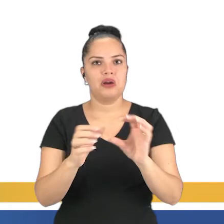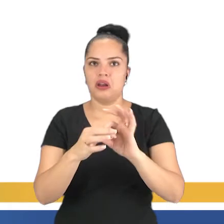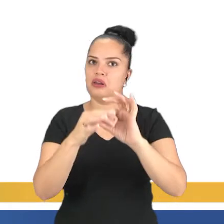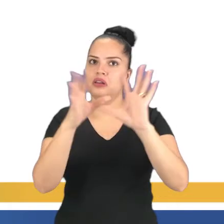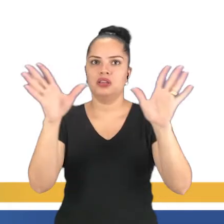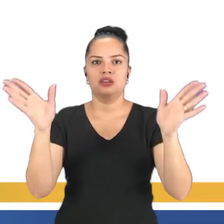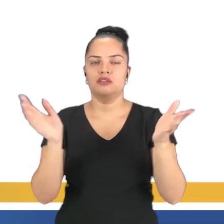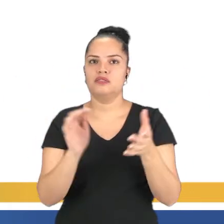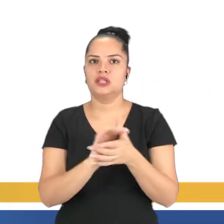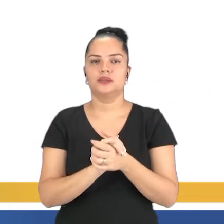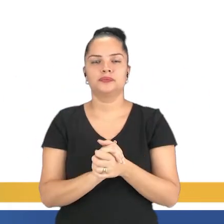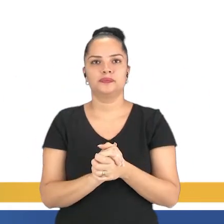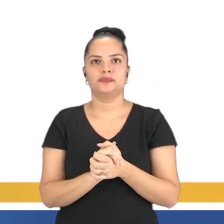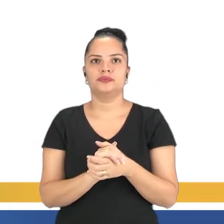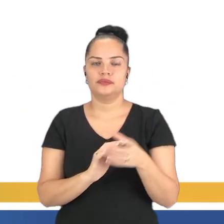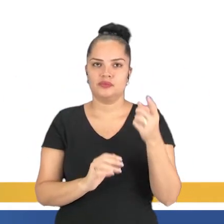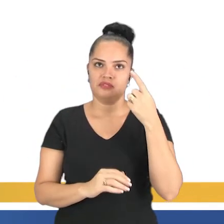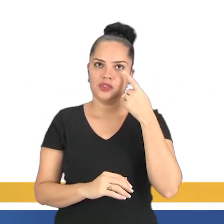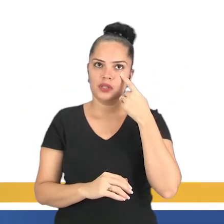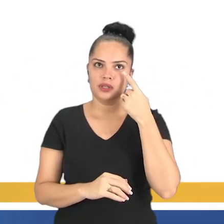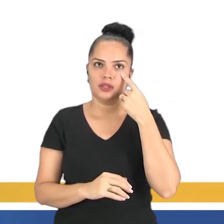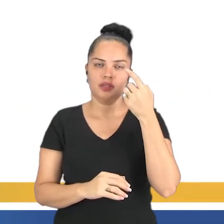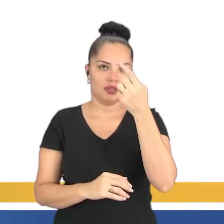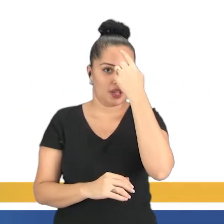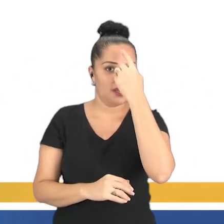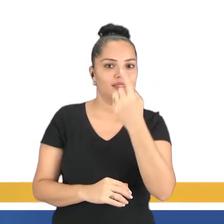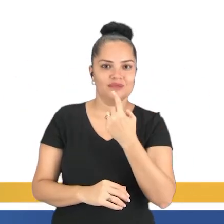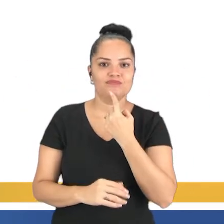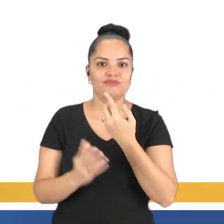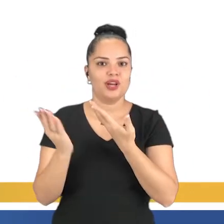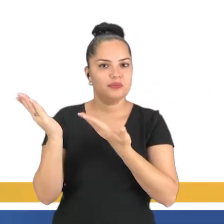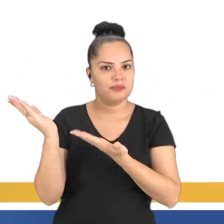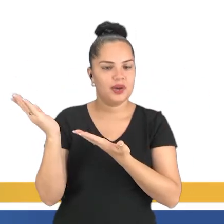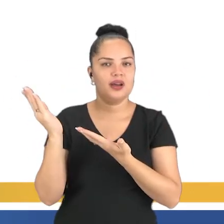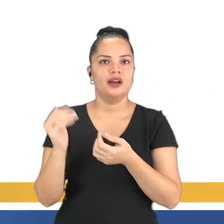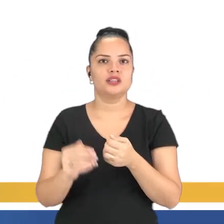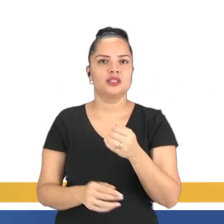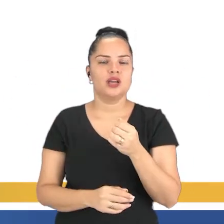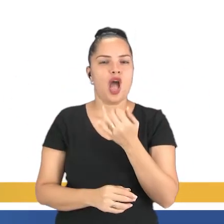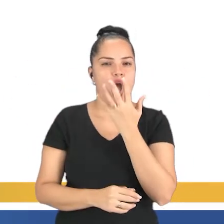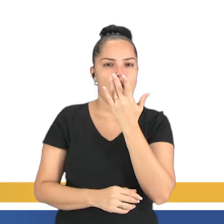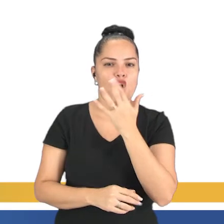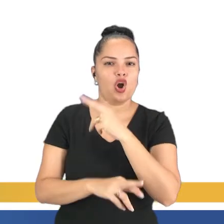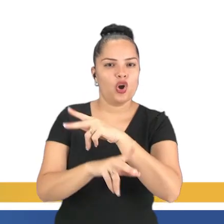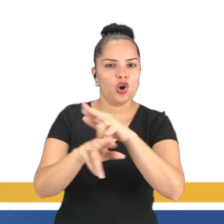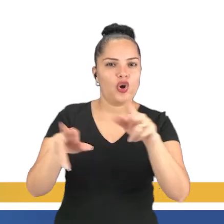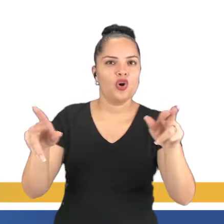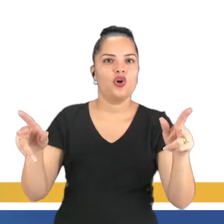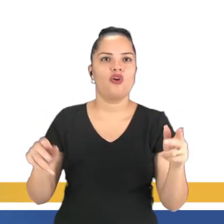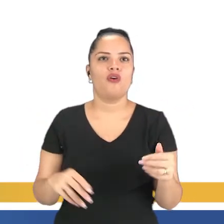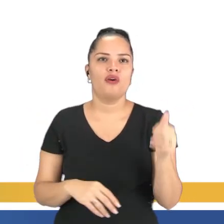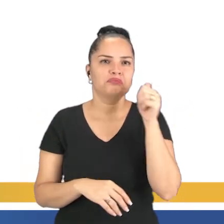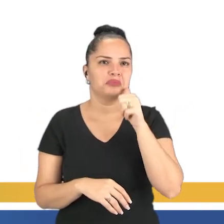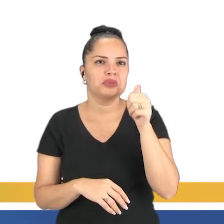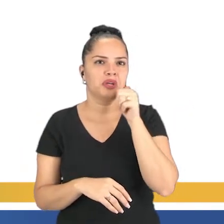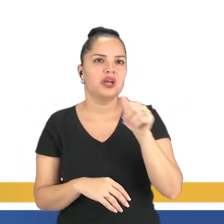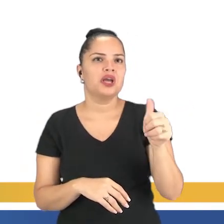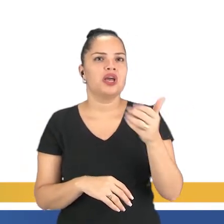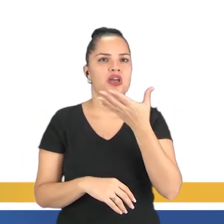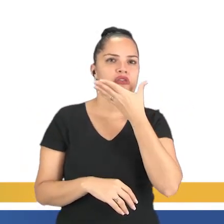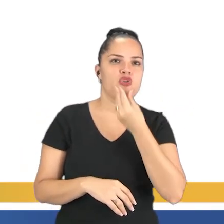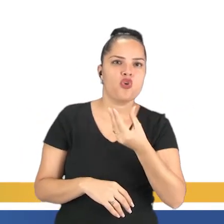certinho? Vejamos aqui do lado, né, a distribuição de cores feminino e masculino, mas aqui embaixo temos outro exemplo.